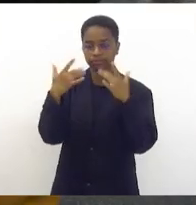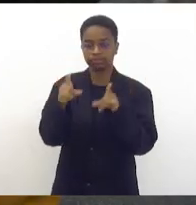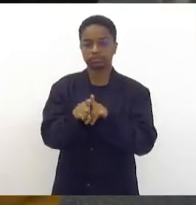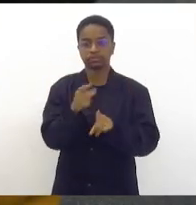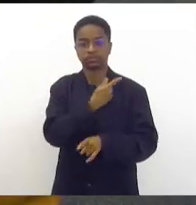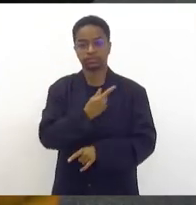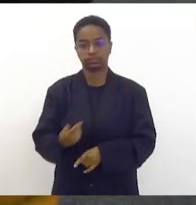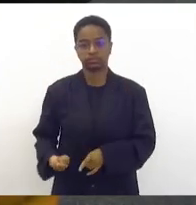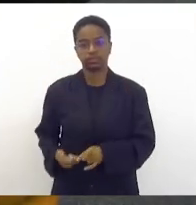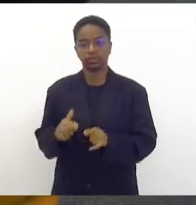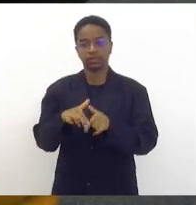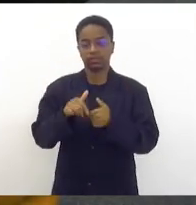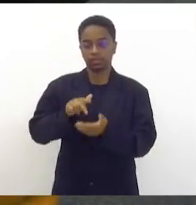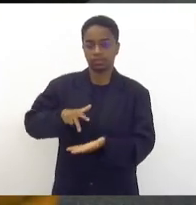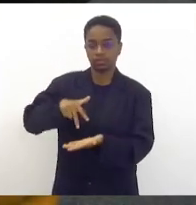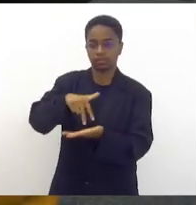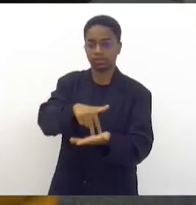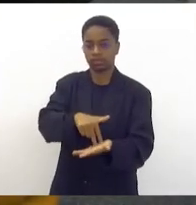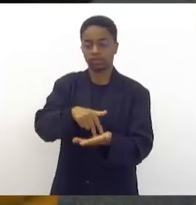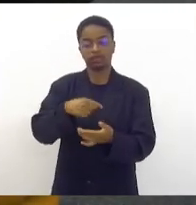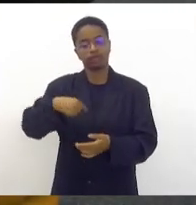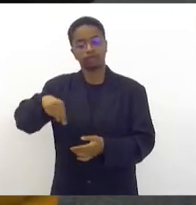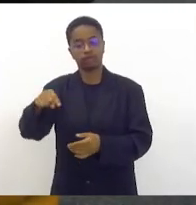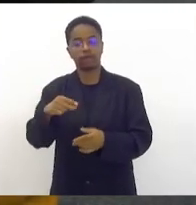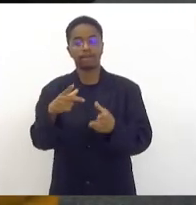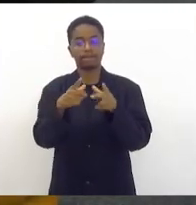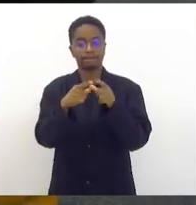pela postura dele, de ir a Brasília,